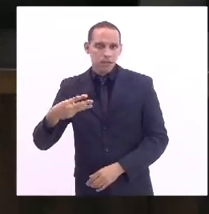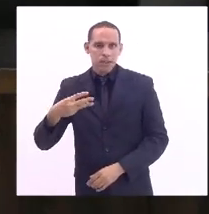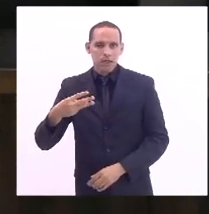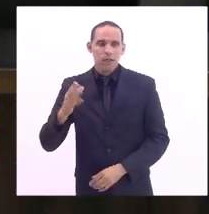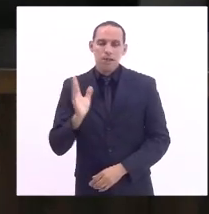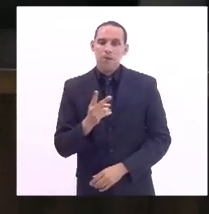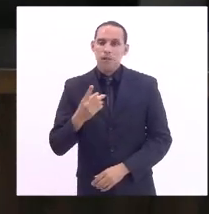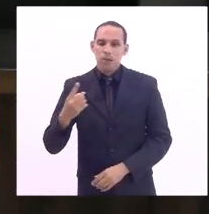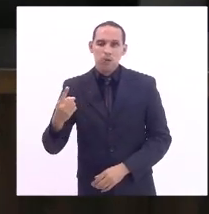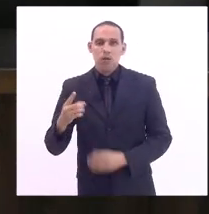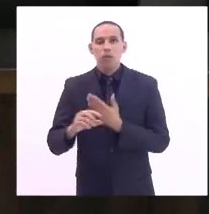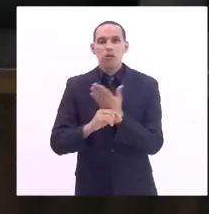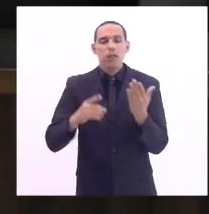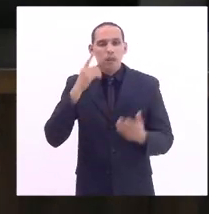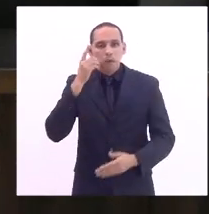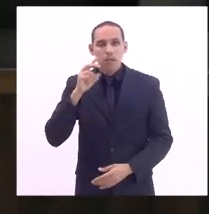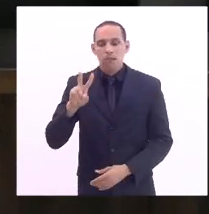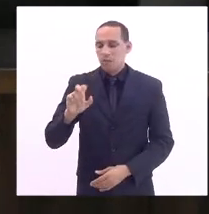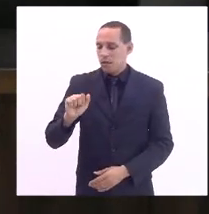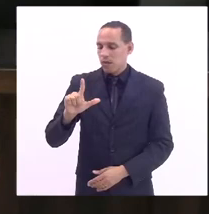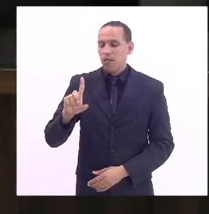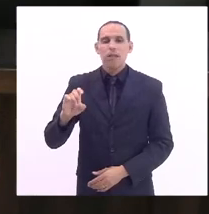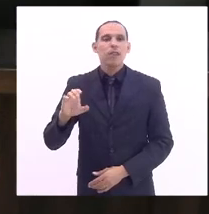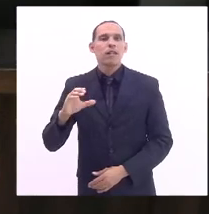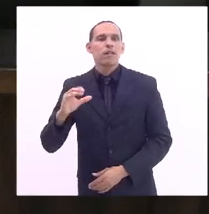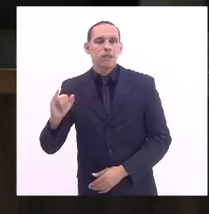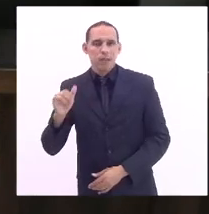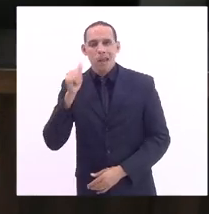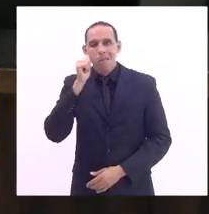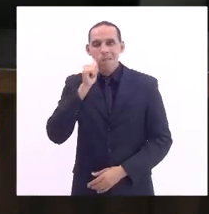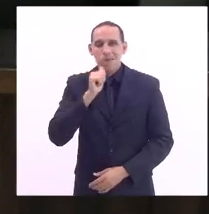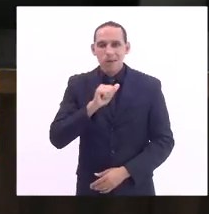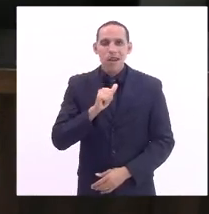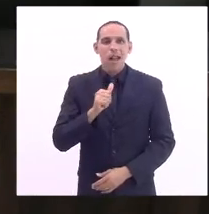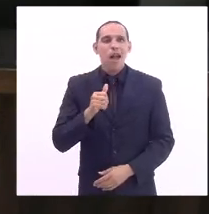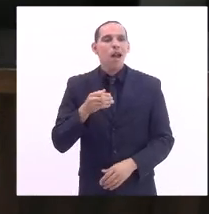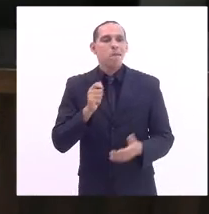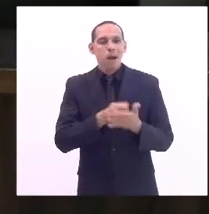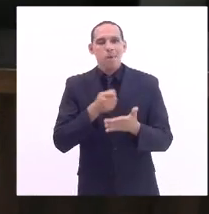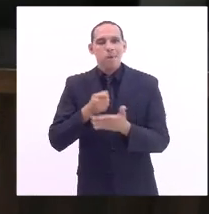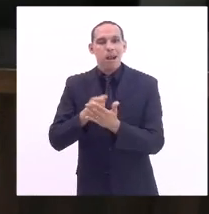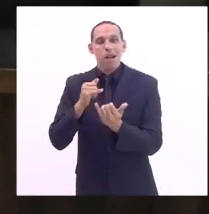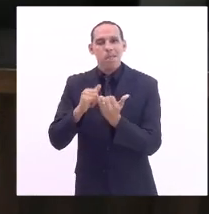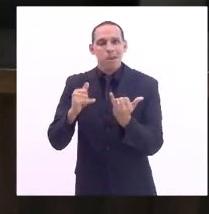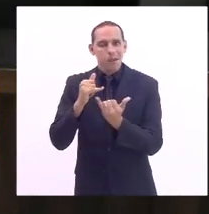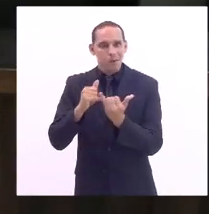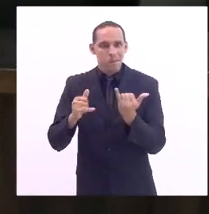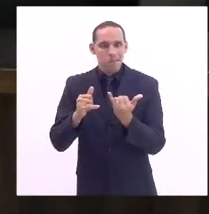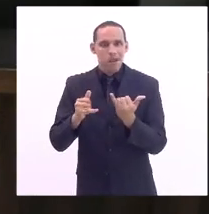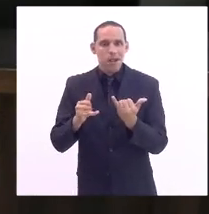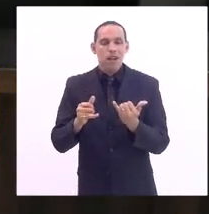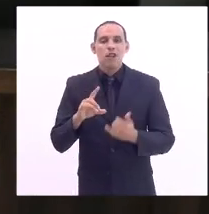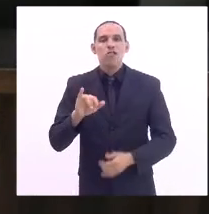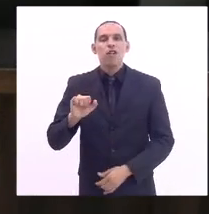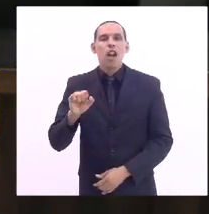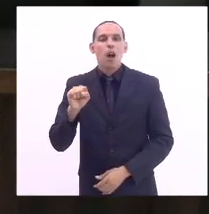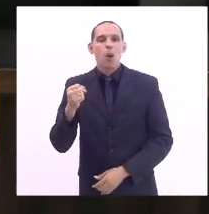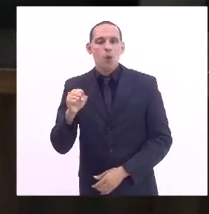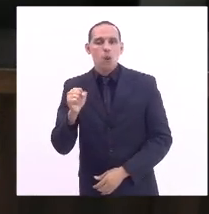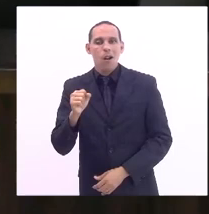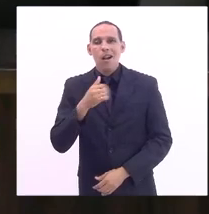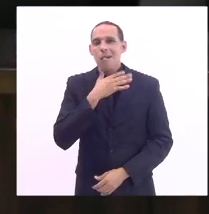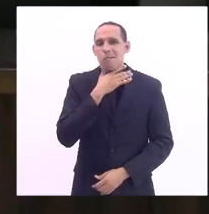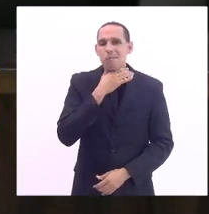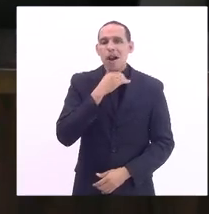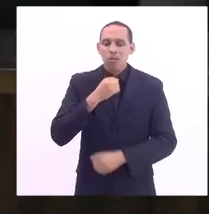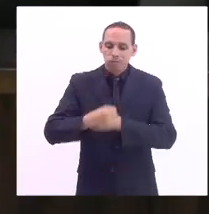Saúde, que assegura às mulheres o direito do pagamento de meia entrada em eventos culturais, esportivos e de lazer no dia 8 de março de cada ano, em